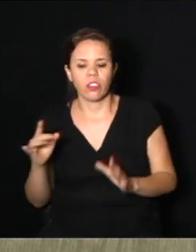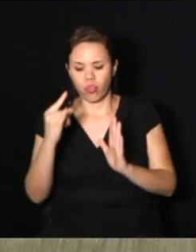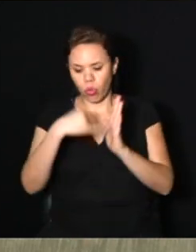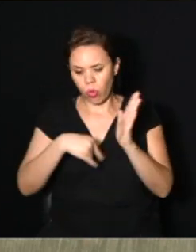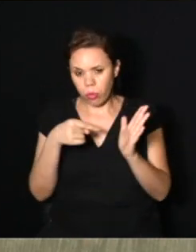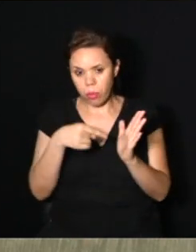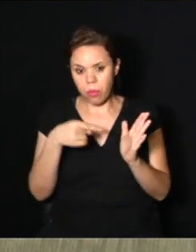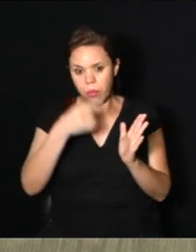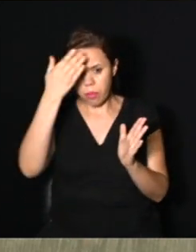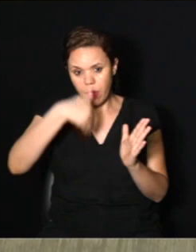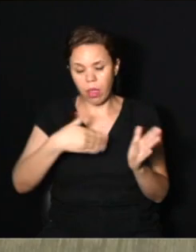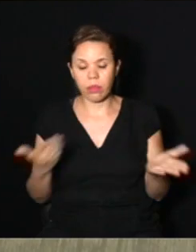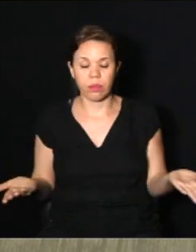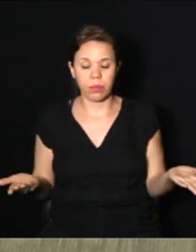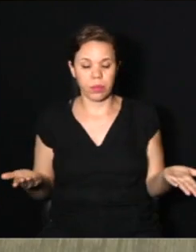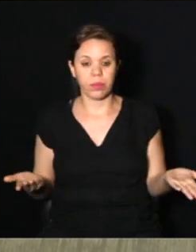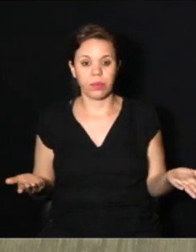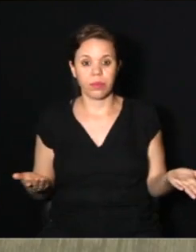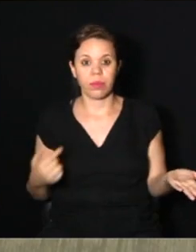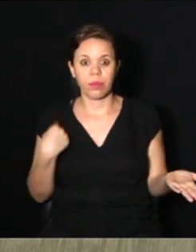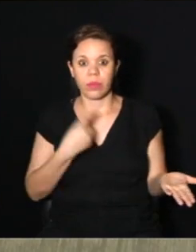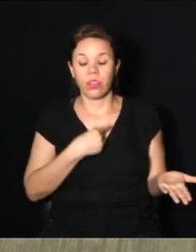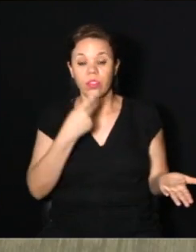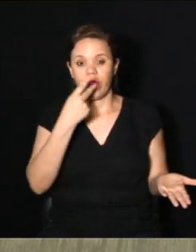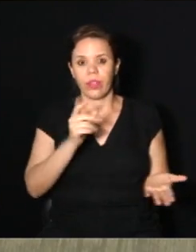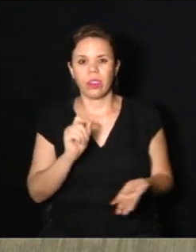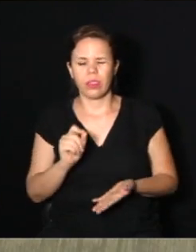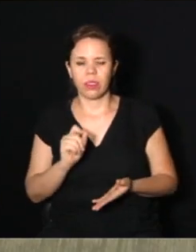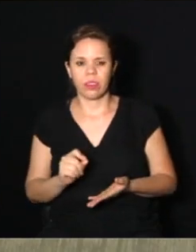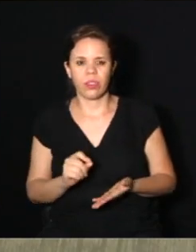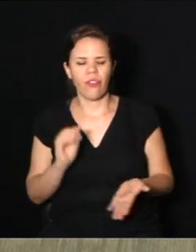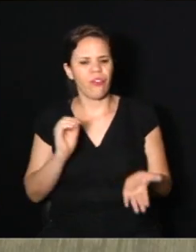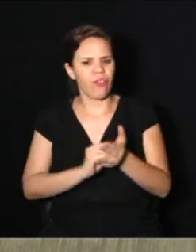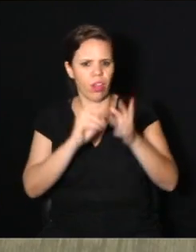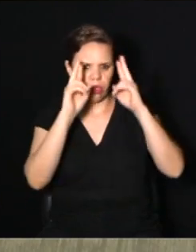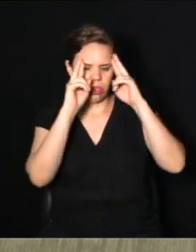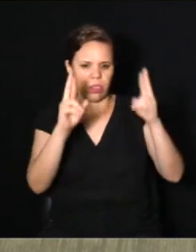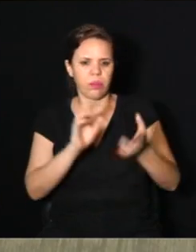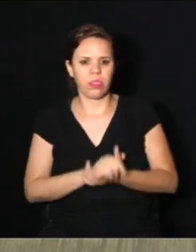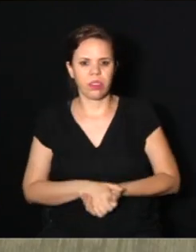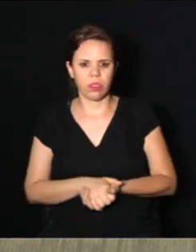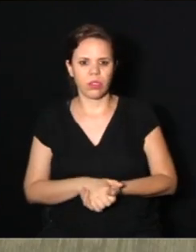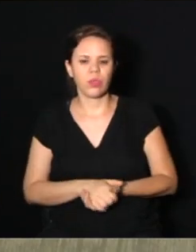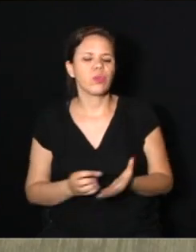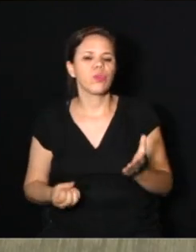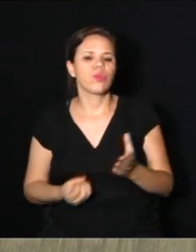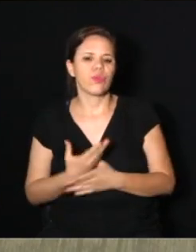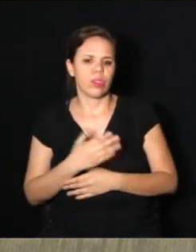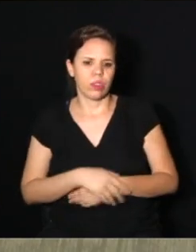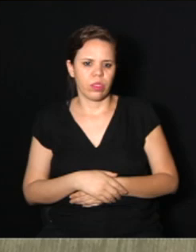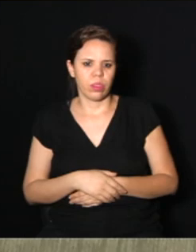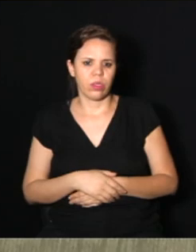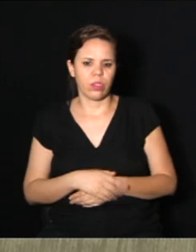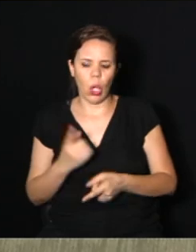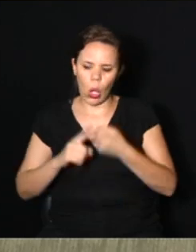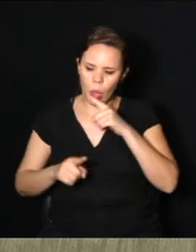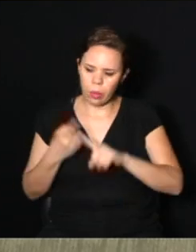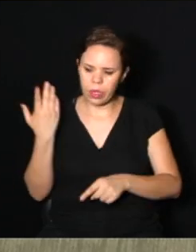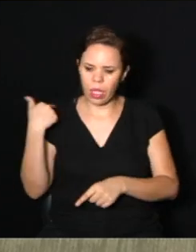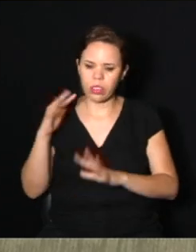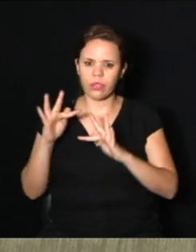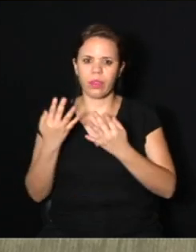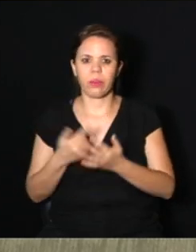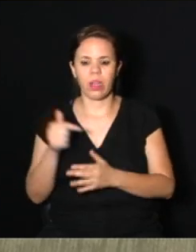documento. A gente está falando do desrespeito em relação ao que foi acordado com os familiares, com